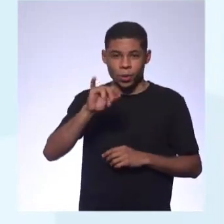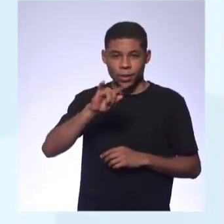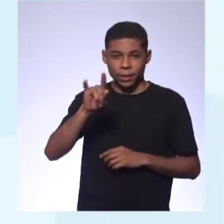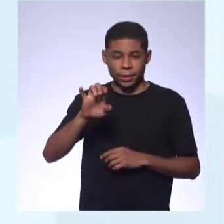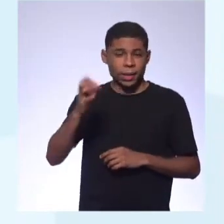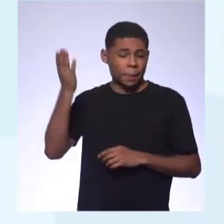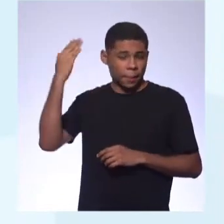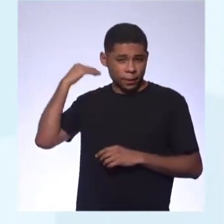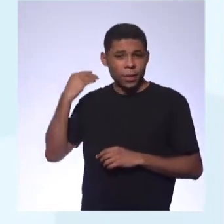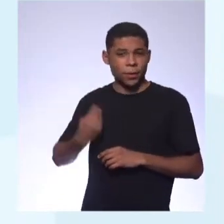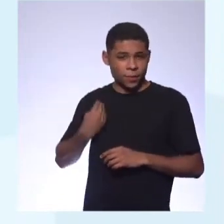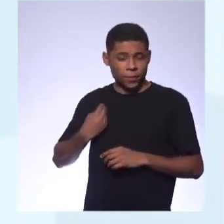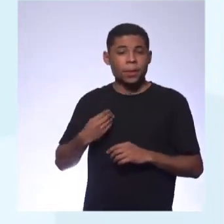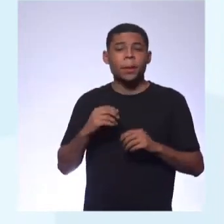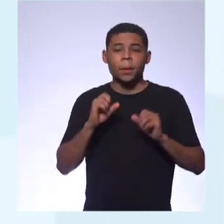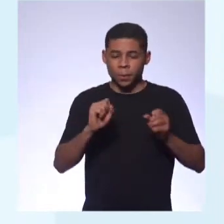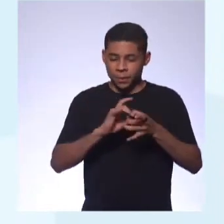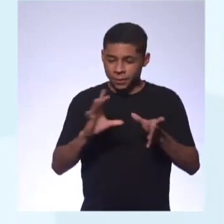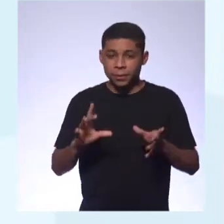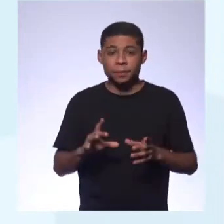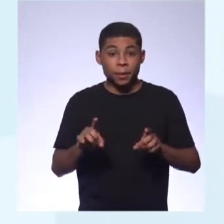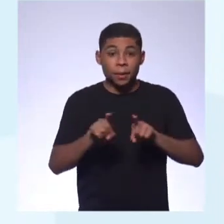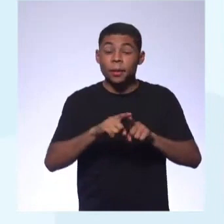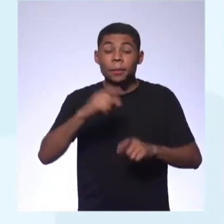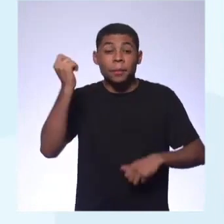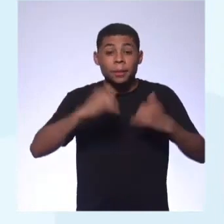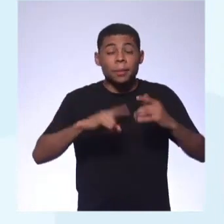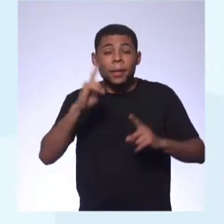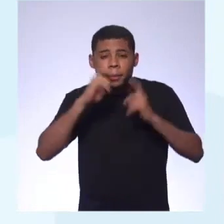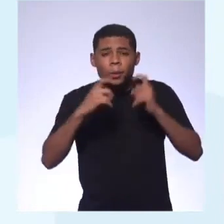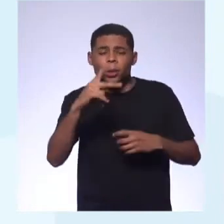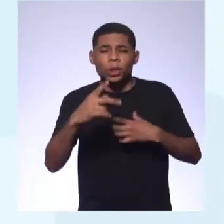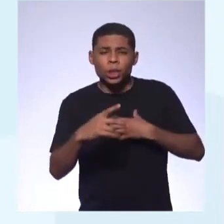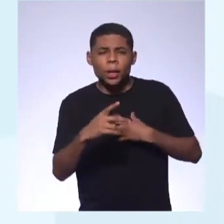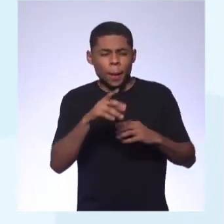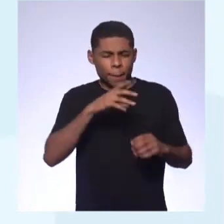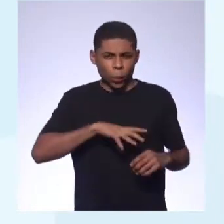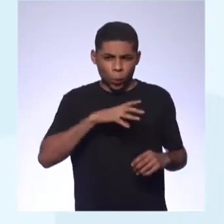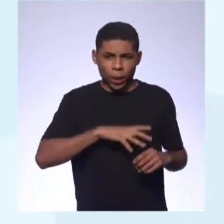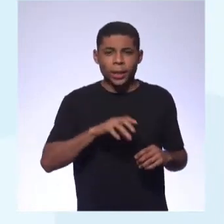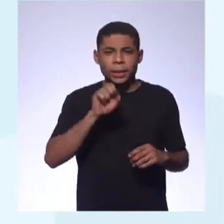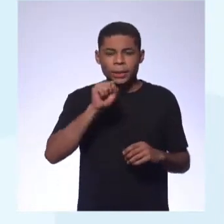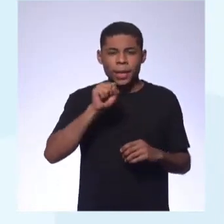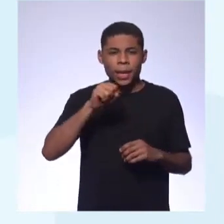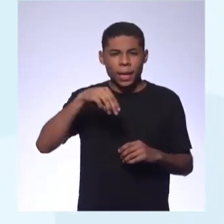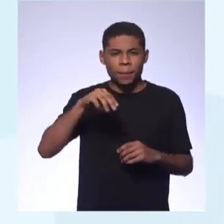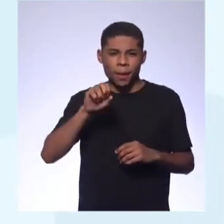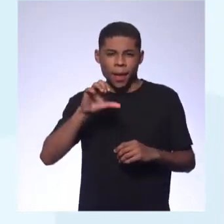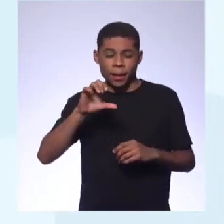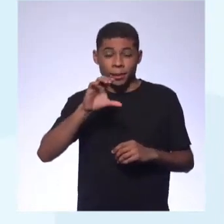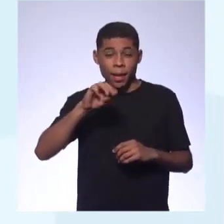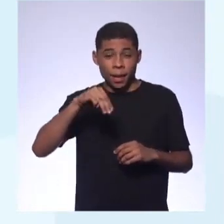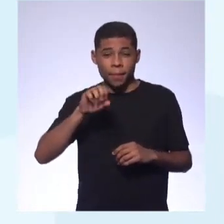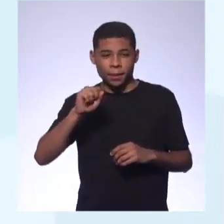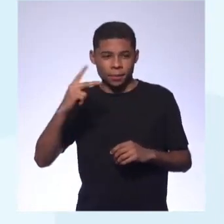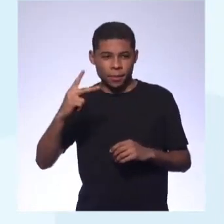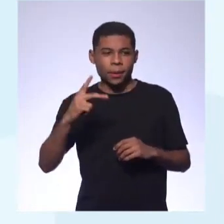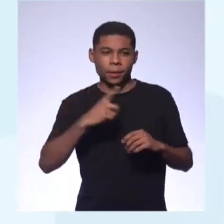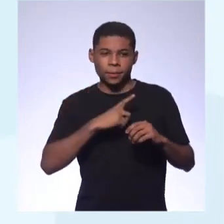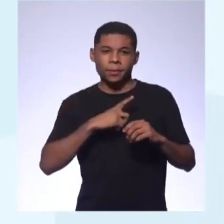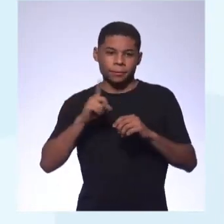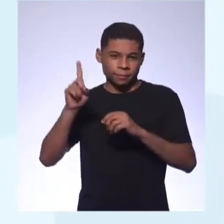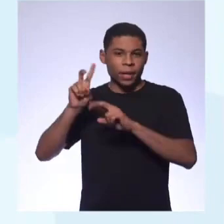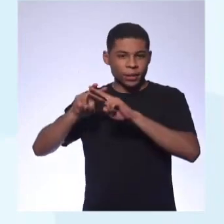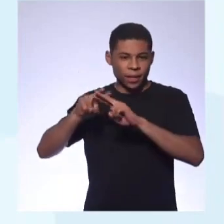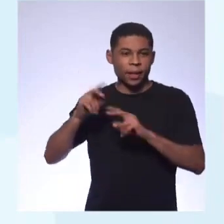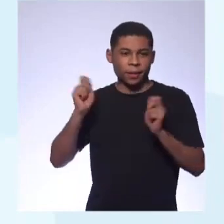ver também. E compartilhe com a gente as impressões que vocês tiveram, língua portuguesa, CMSP, _ EM, eu no